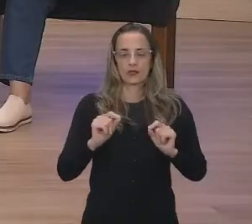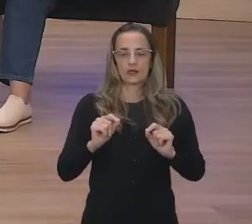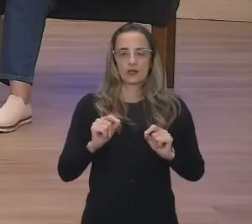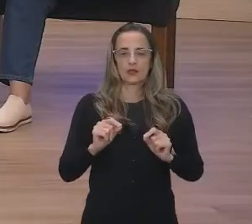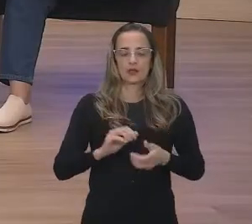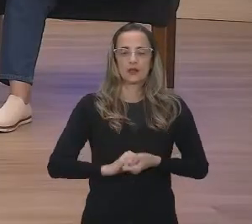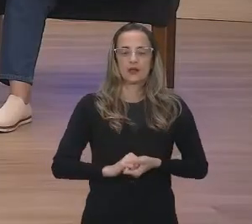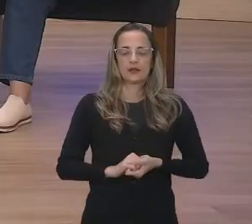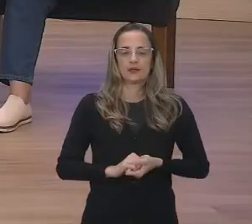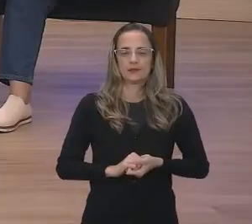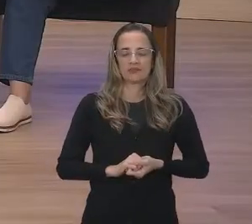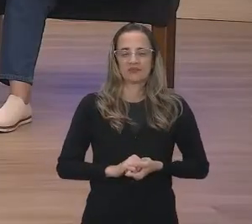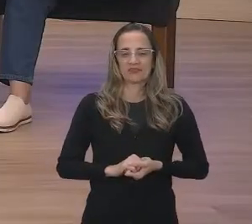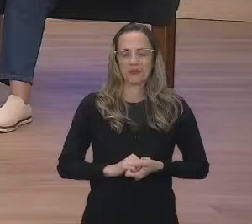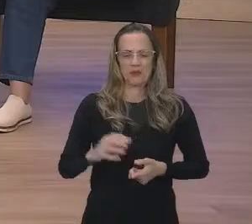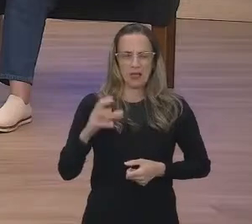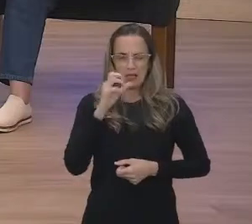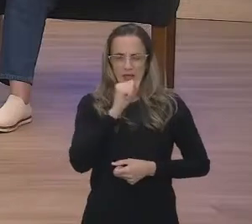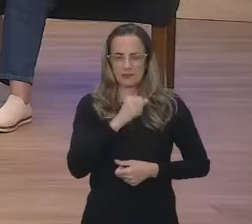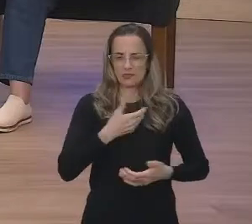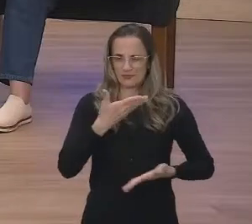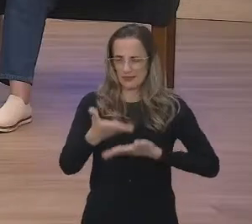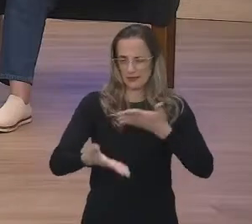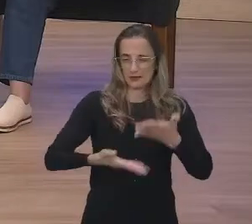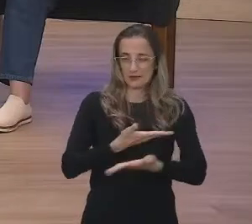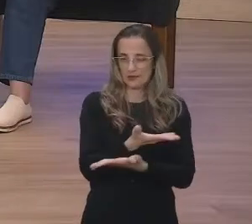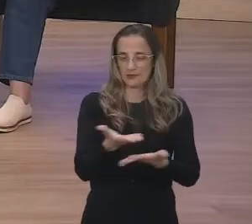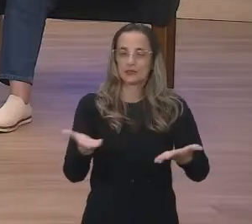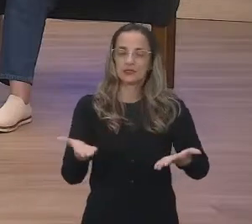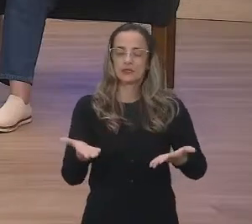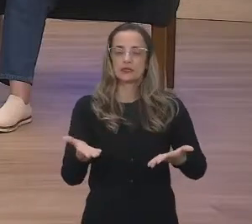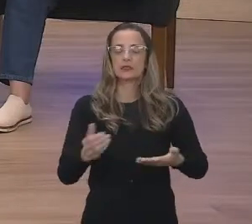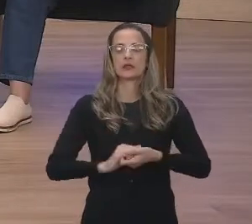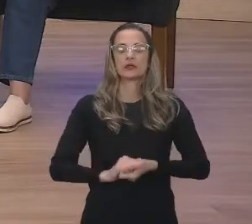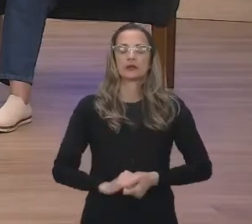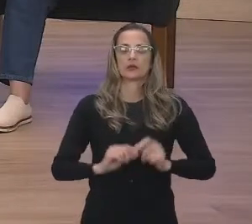quebrar um protocolo rapidinho para a gente fazer uma interação com quem tiver, assim.